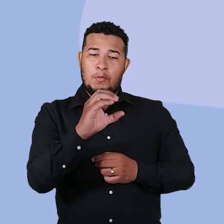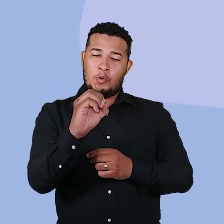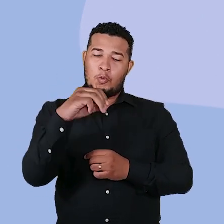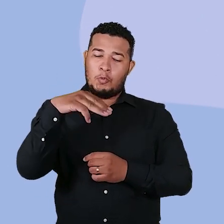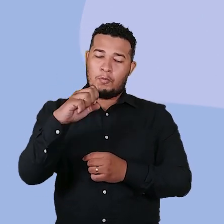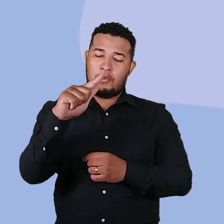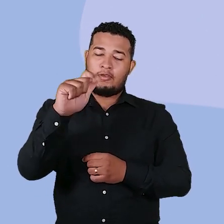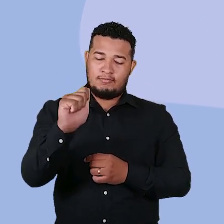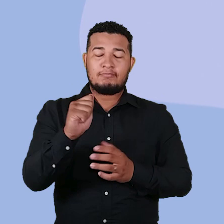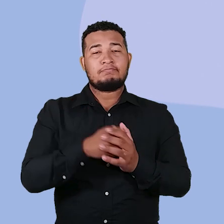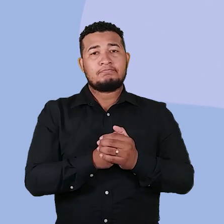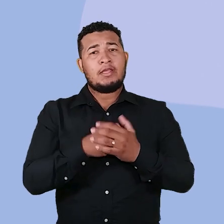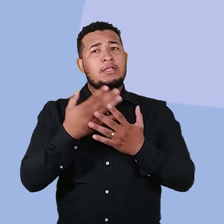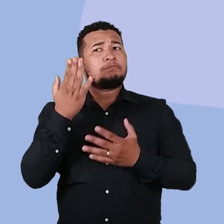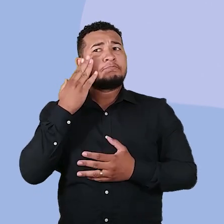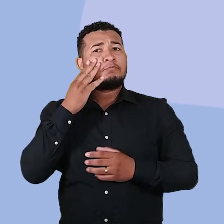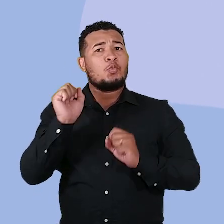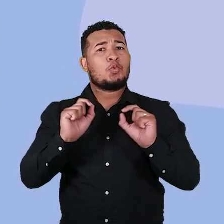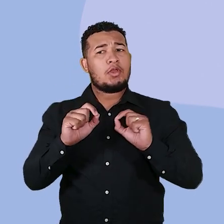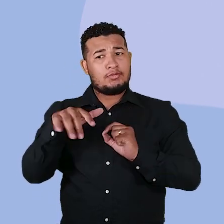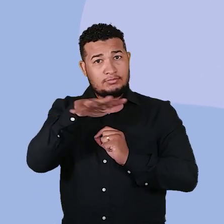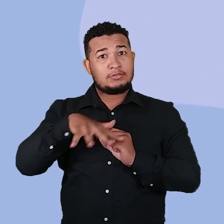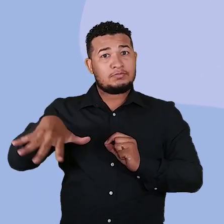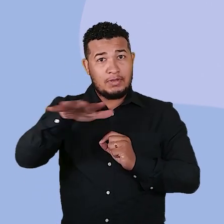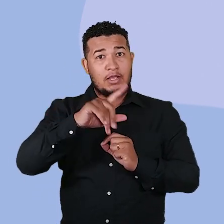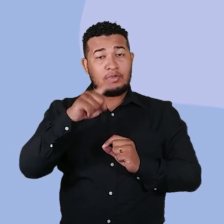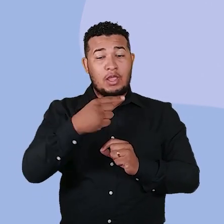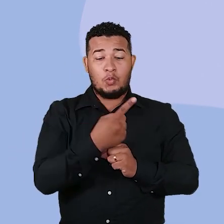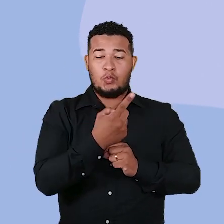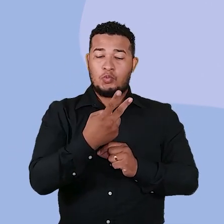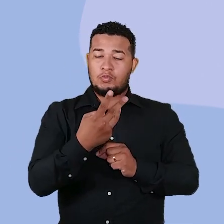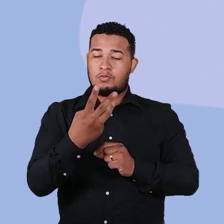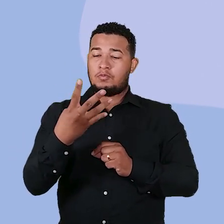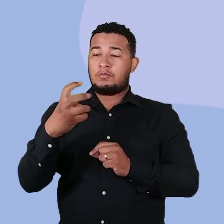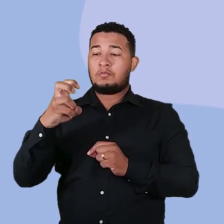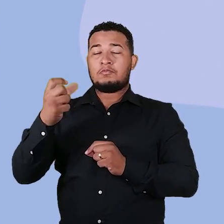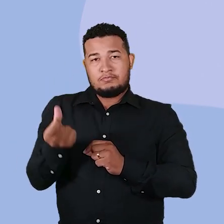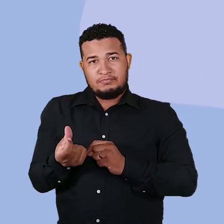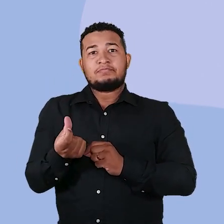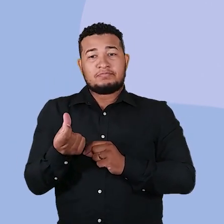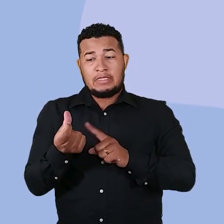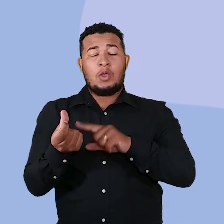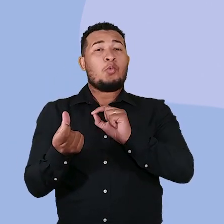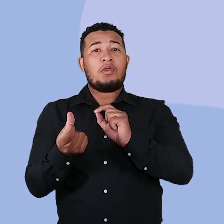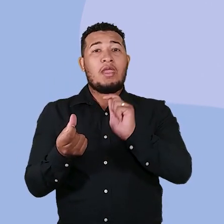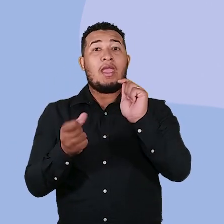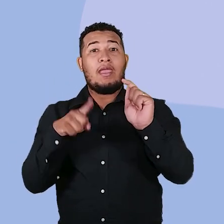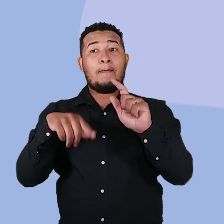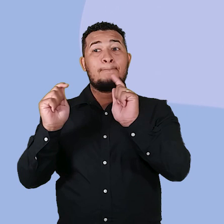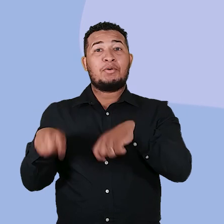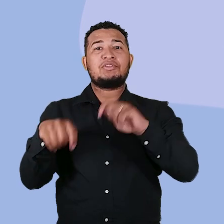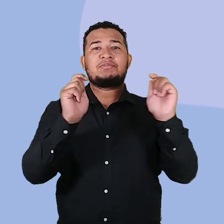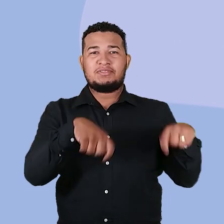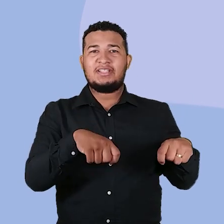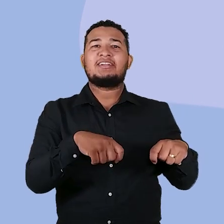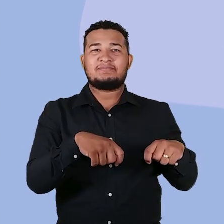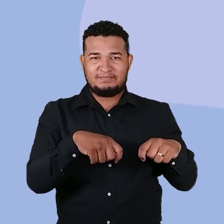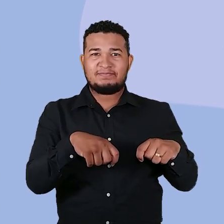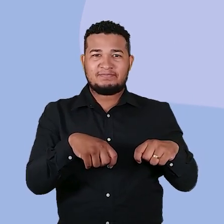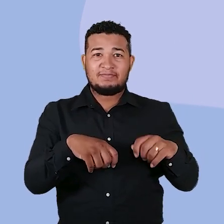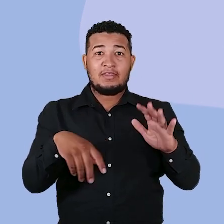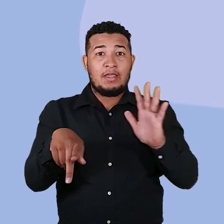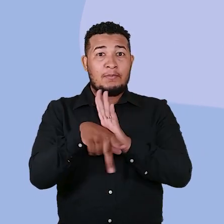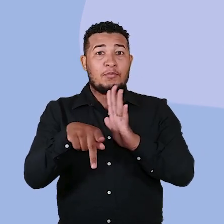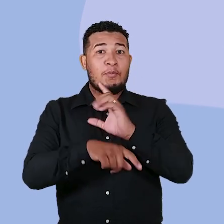ômega vó dizemos então que se passa mostrar o é um dois três quatro cinco seis keasler